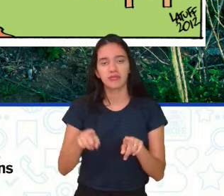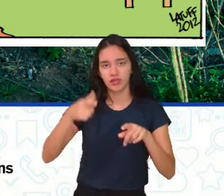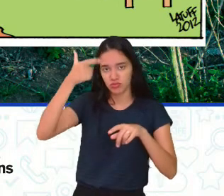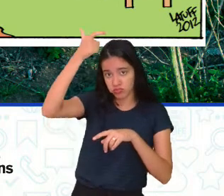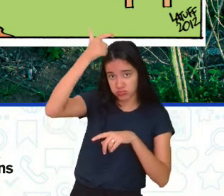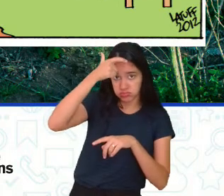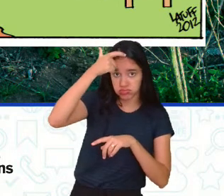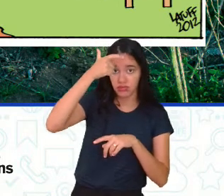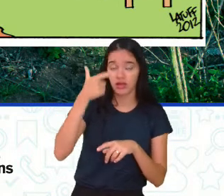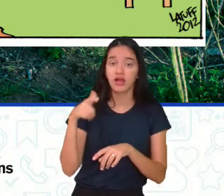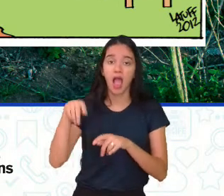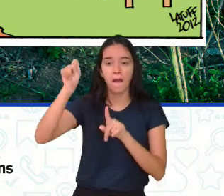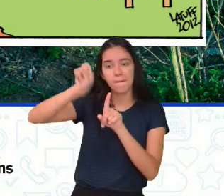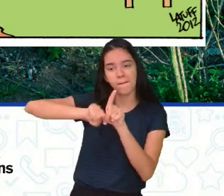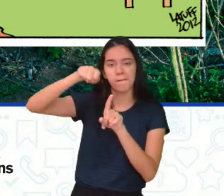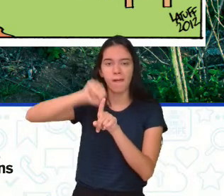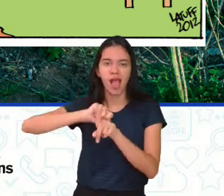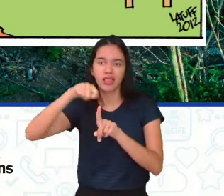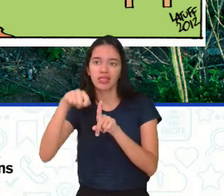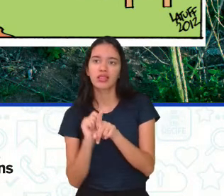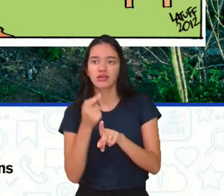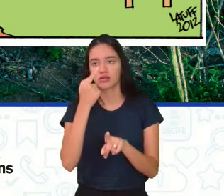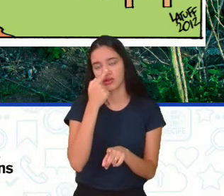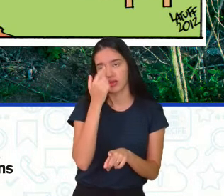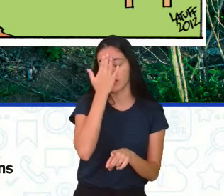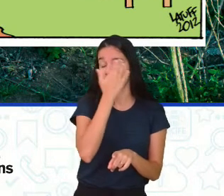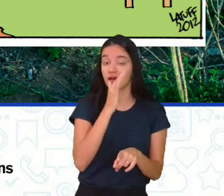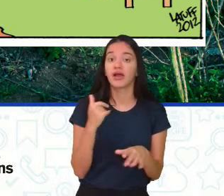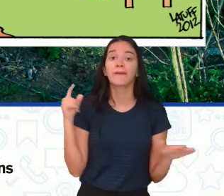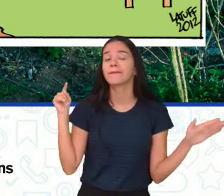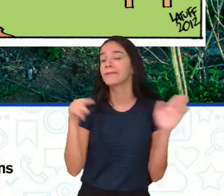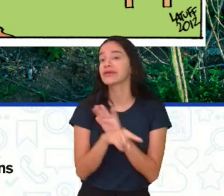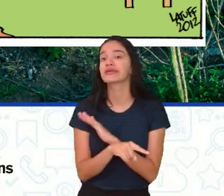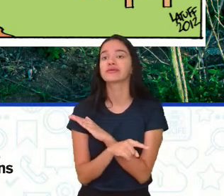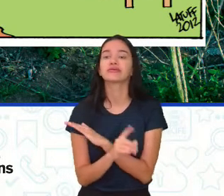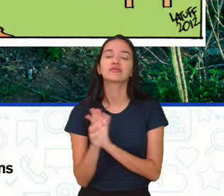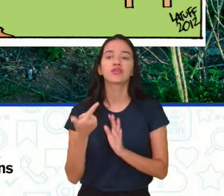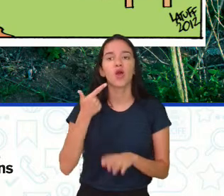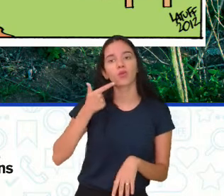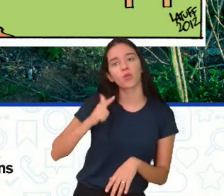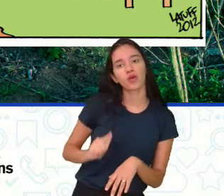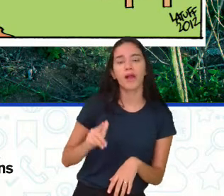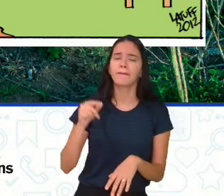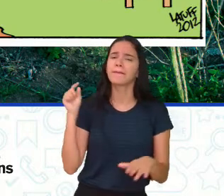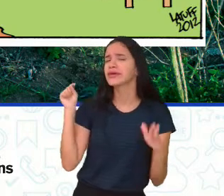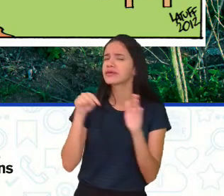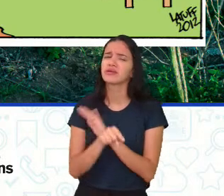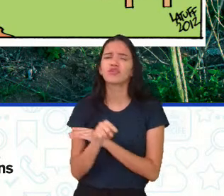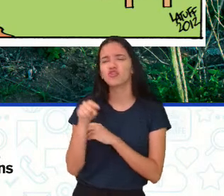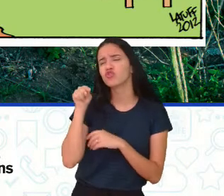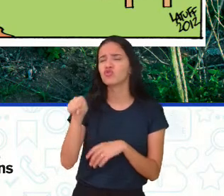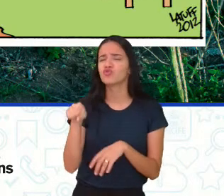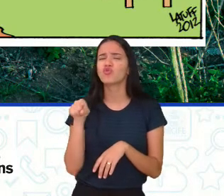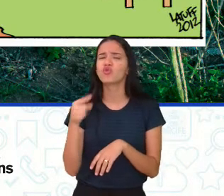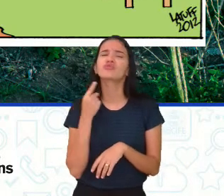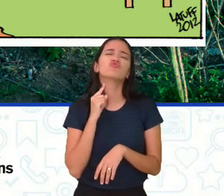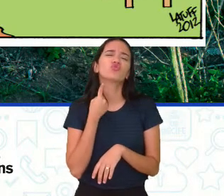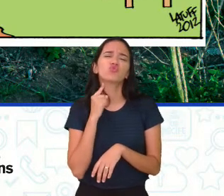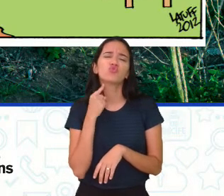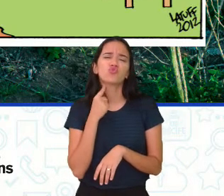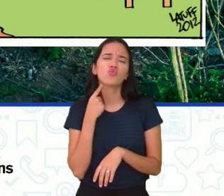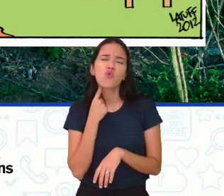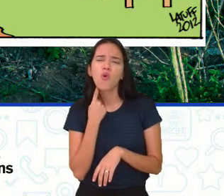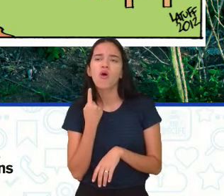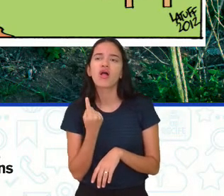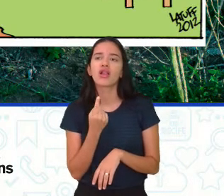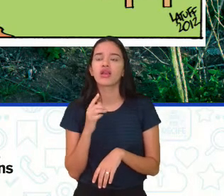casca de banana no nariz. Aí um pergunta para o outro, né, o que está ali sem, que está mais limpinho, né? Sim. Pergunta, você veio do lixão? Olha